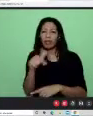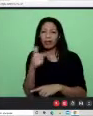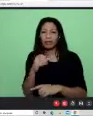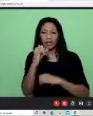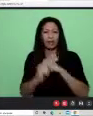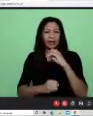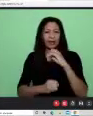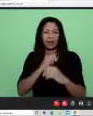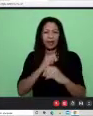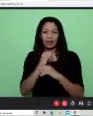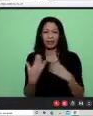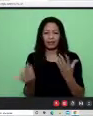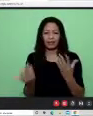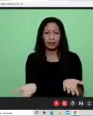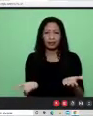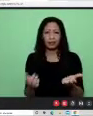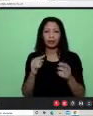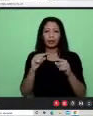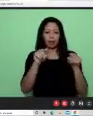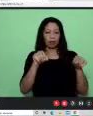utilizando